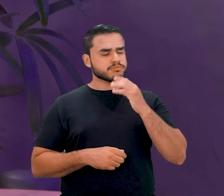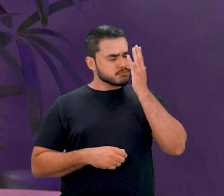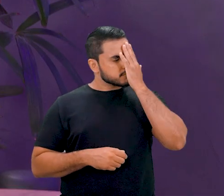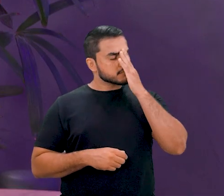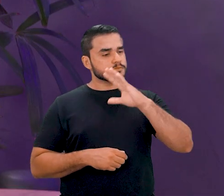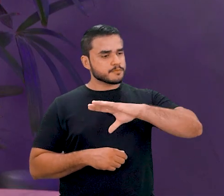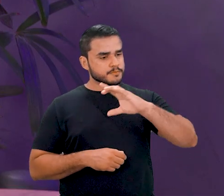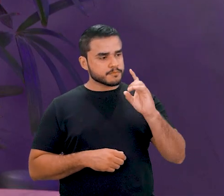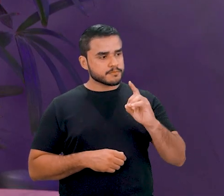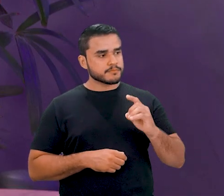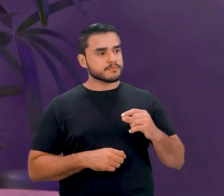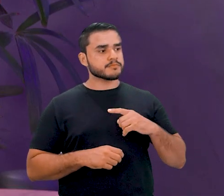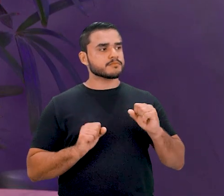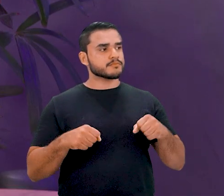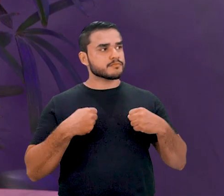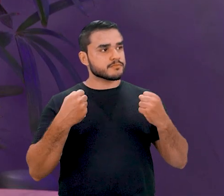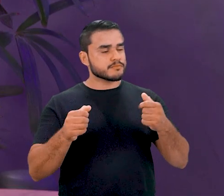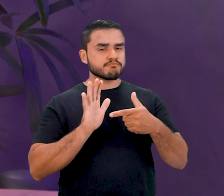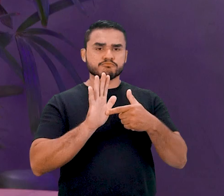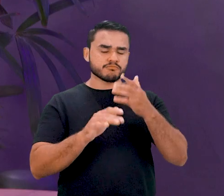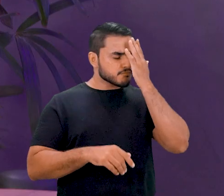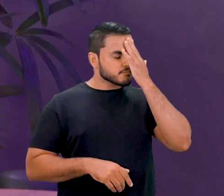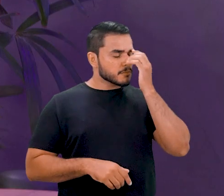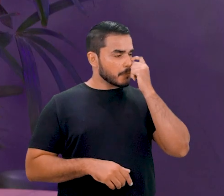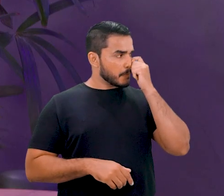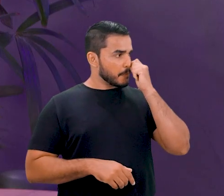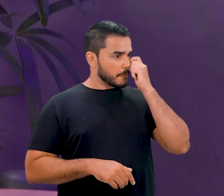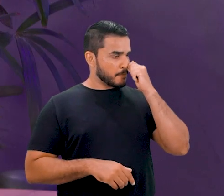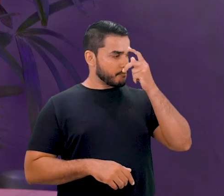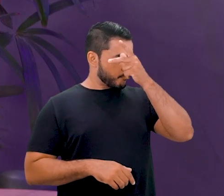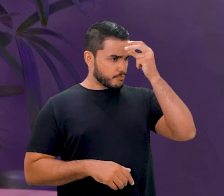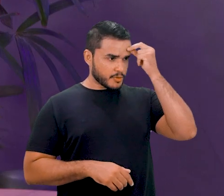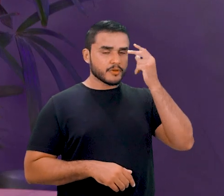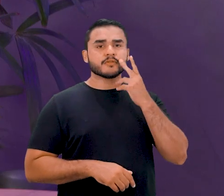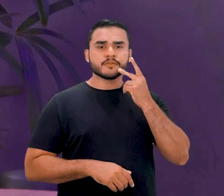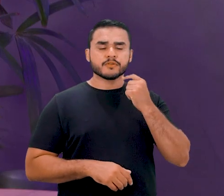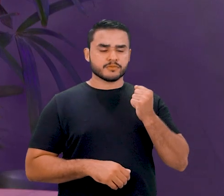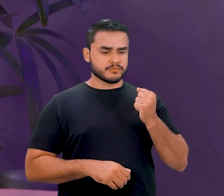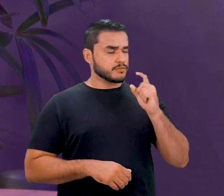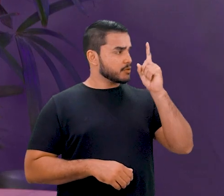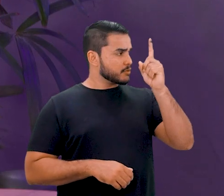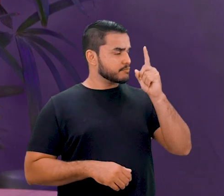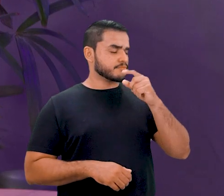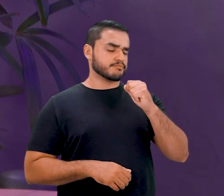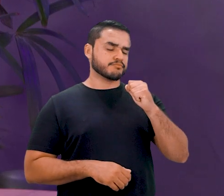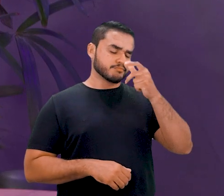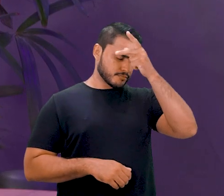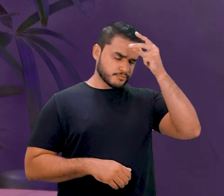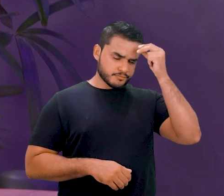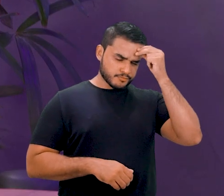coordenadoria tem desenvolvido, que o governo do estado do Ceará tem desenvolvido, que a prefeitura de Fortaleza, Prefeitura de Iguatu e alguns